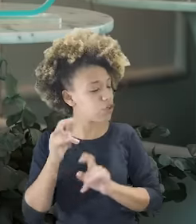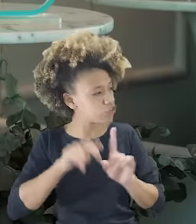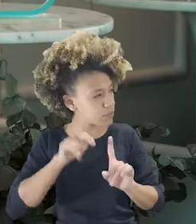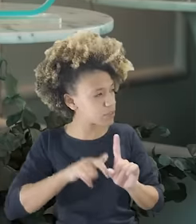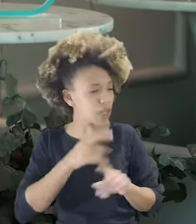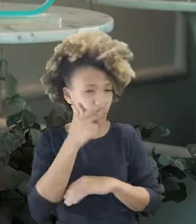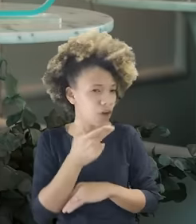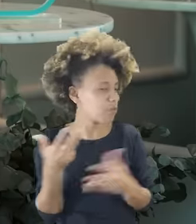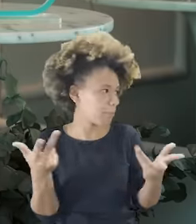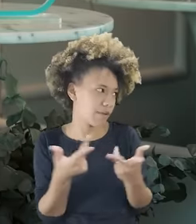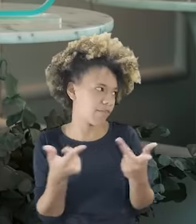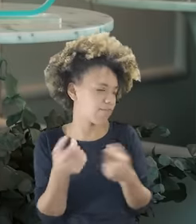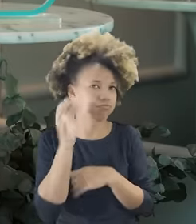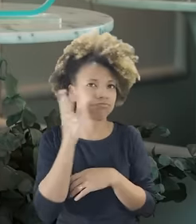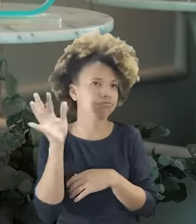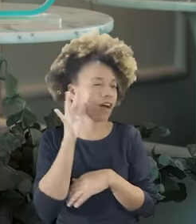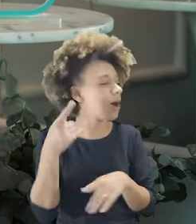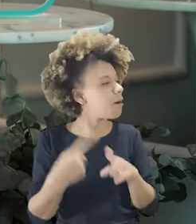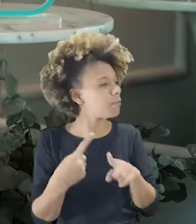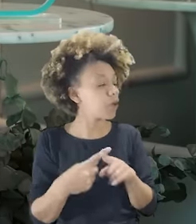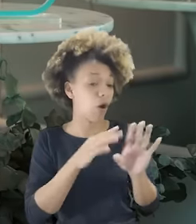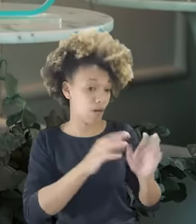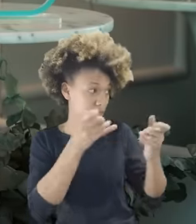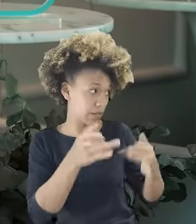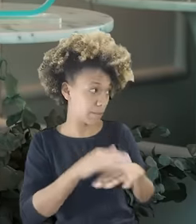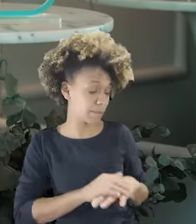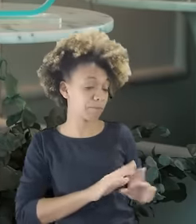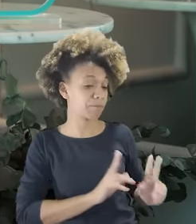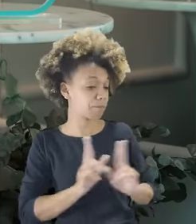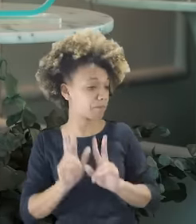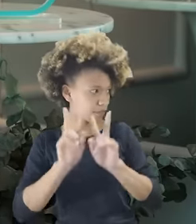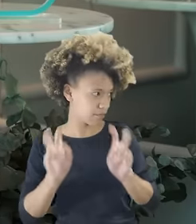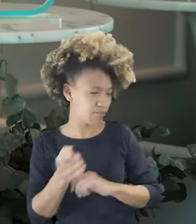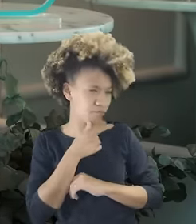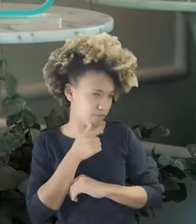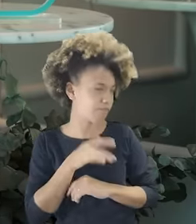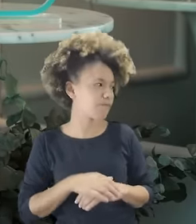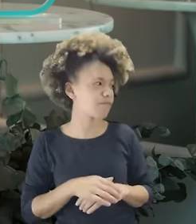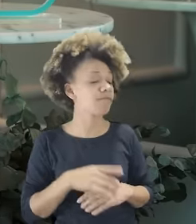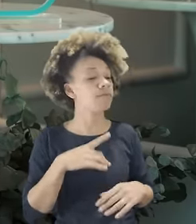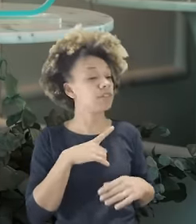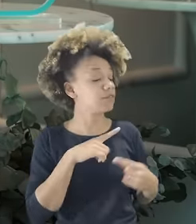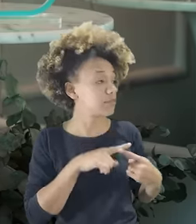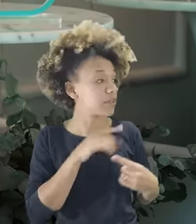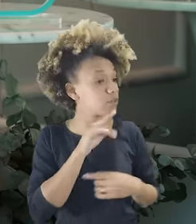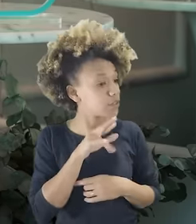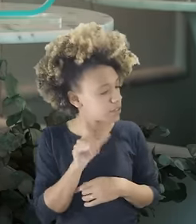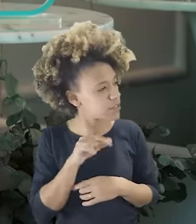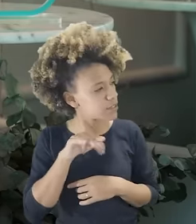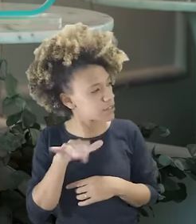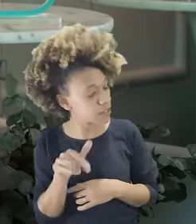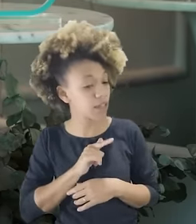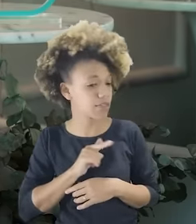era de personagens que eu acho muito Fabulosa assim cara porque vamos lá vamos falar timeline da comédia pelo que eu vejo teve o texto Insana que